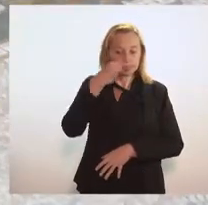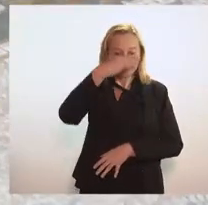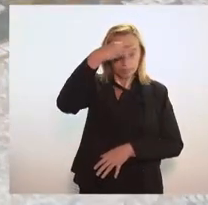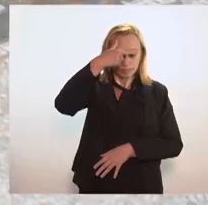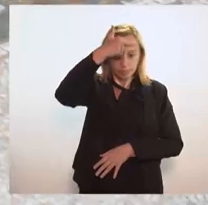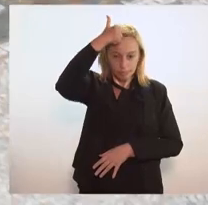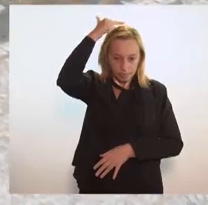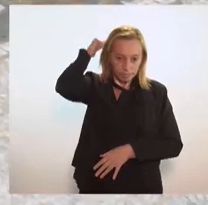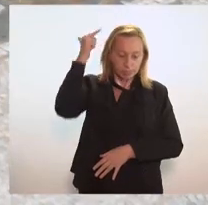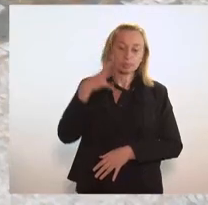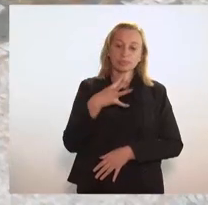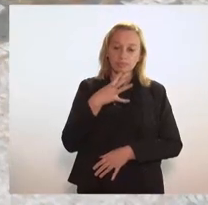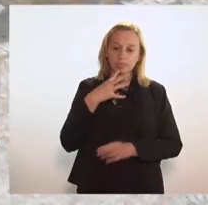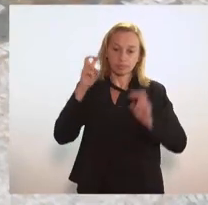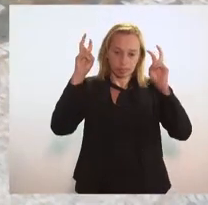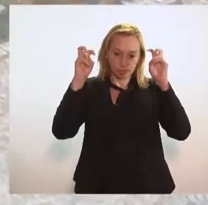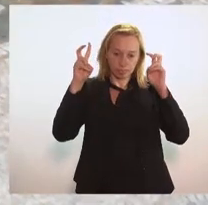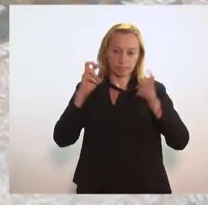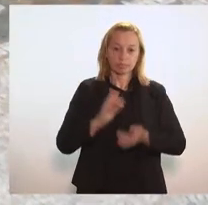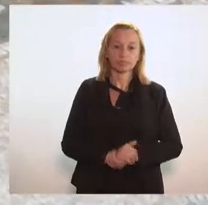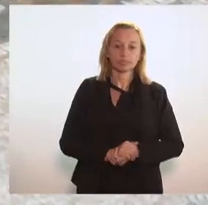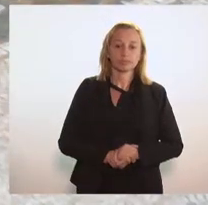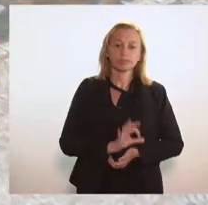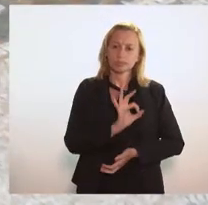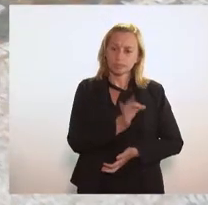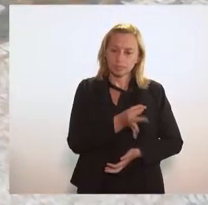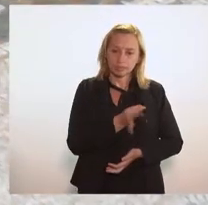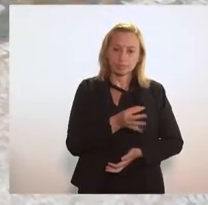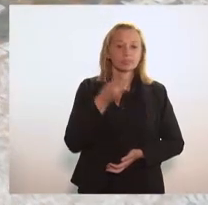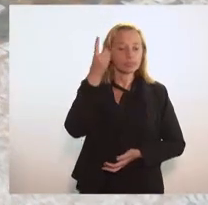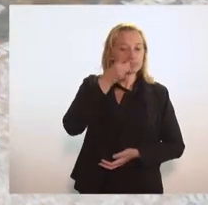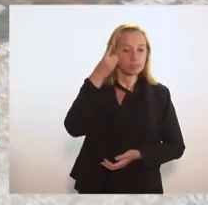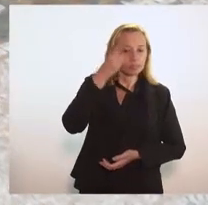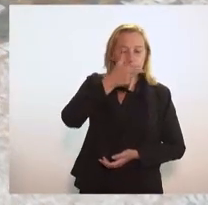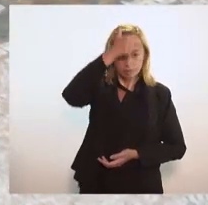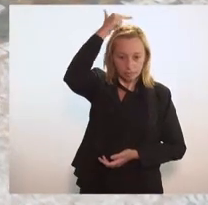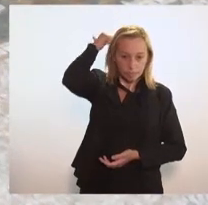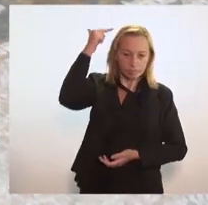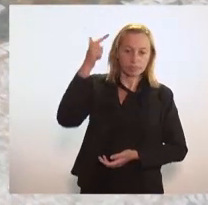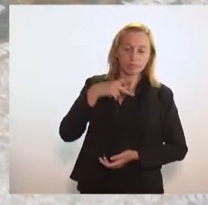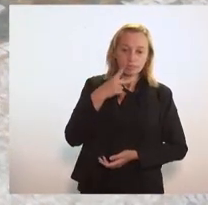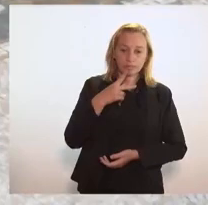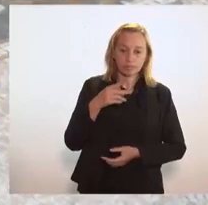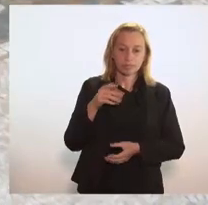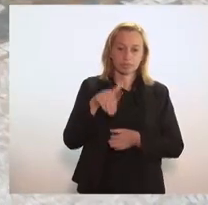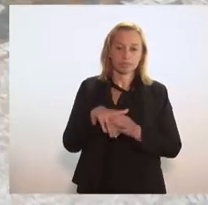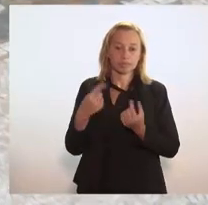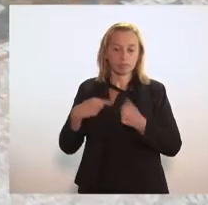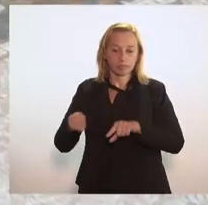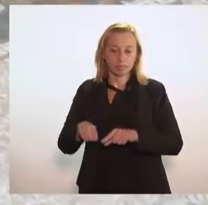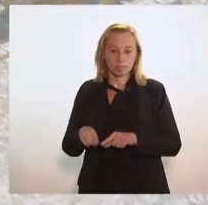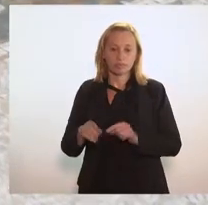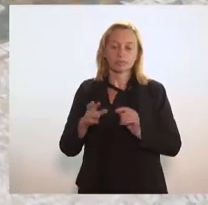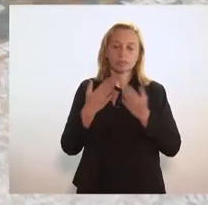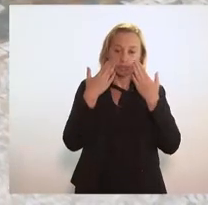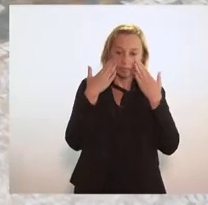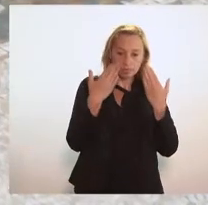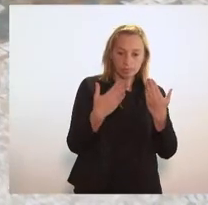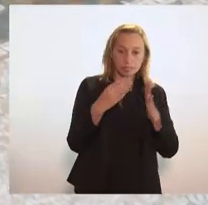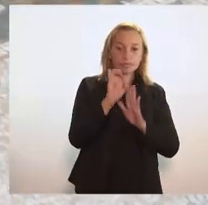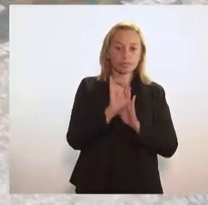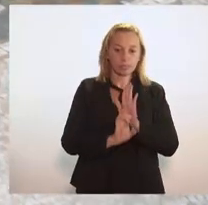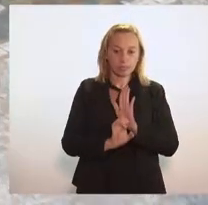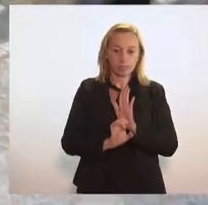conhecedor da matéria e e o certamente Deputado escola além do parecer de ver gente pode ter apresentado como emendas ao